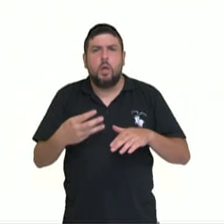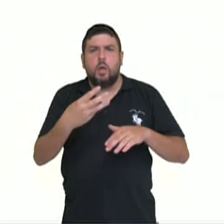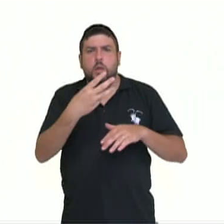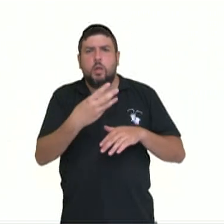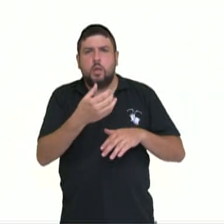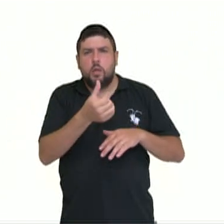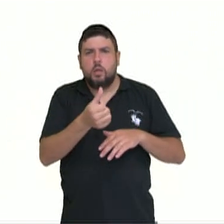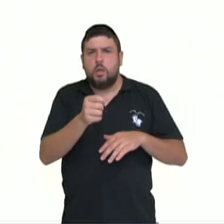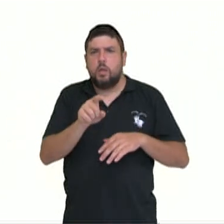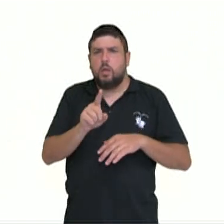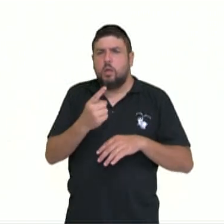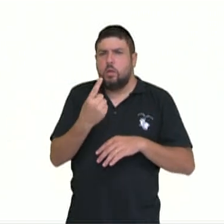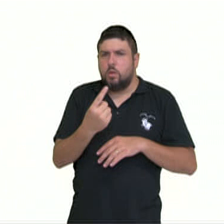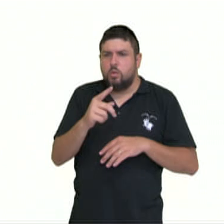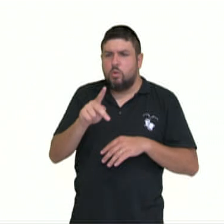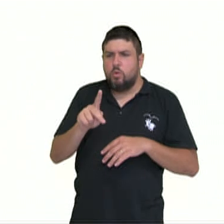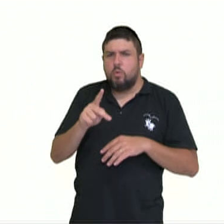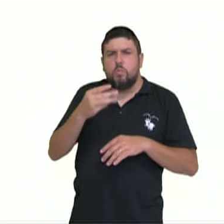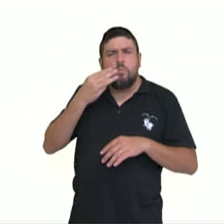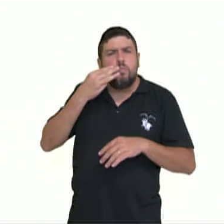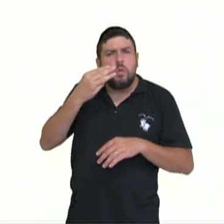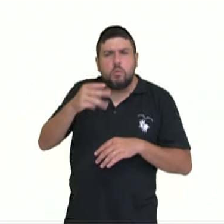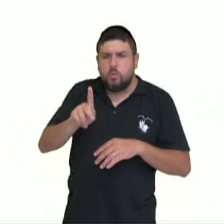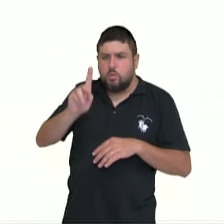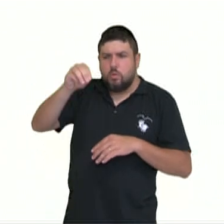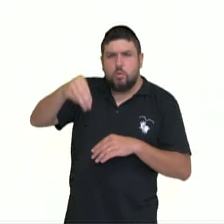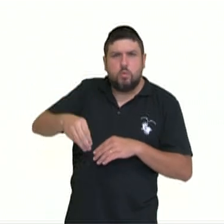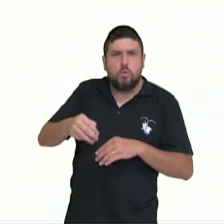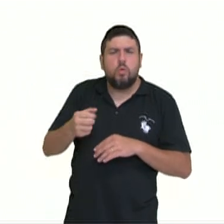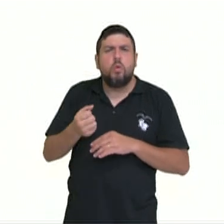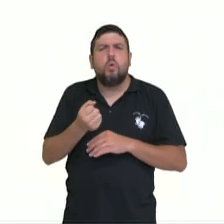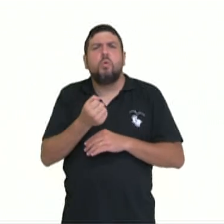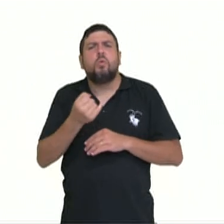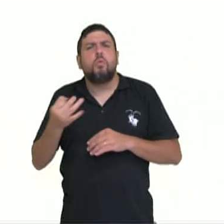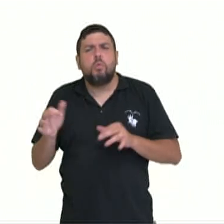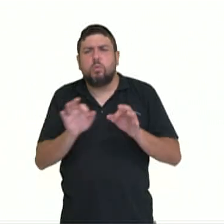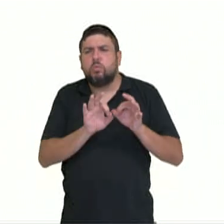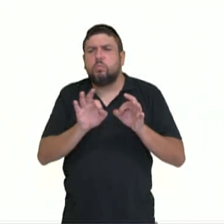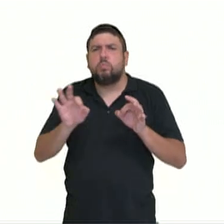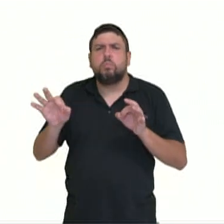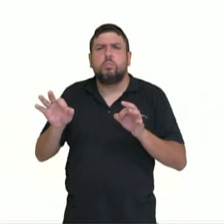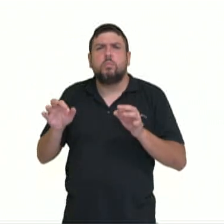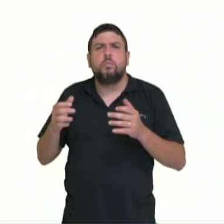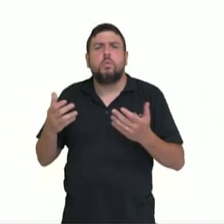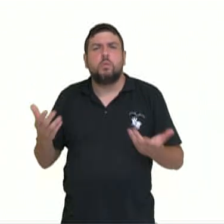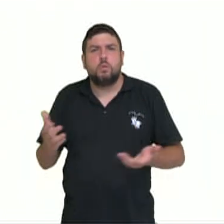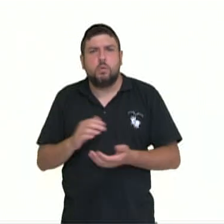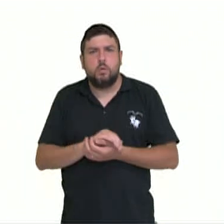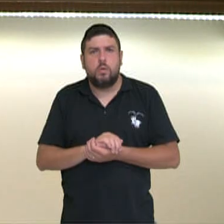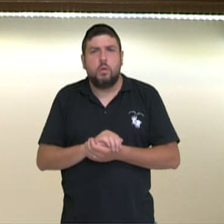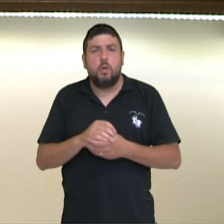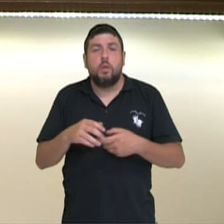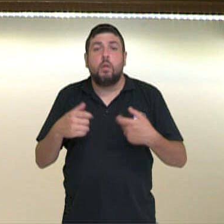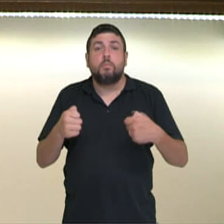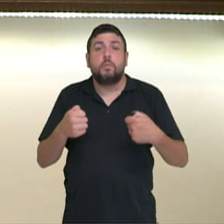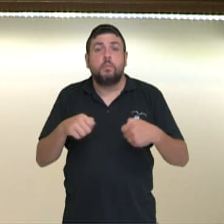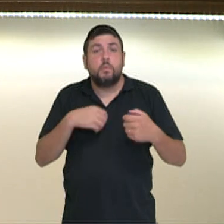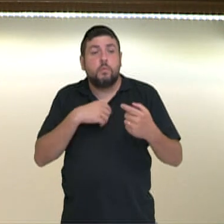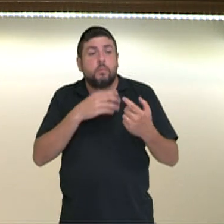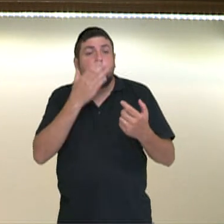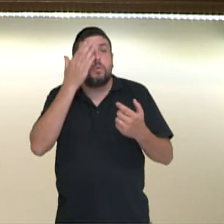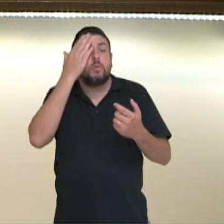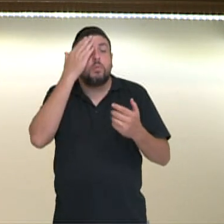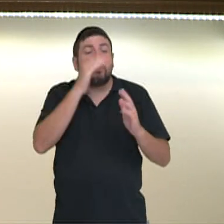não vou saber quanto que é isso. Vou saber? Não. 361 milhões de quilômetros de quanto? Eu tenho que ter uma referência.